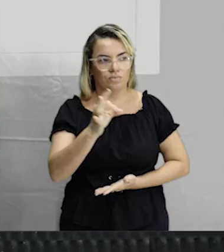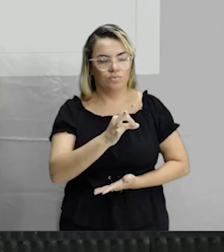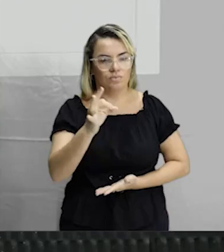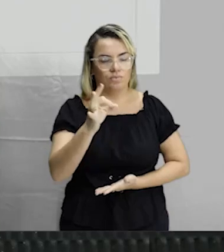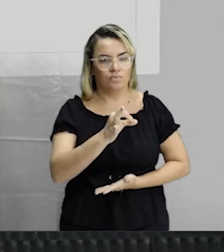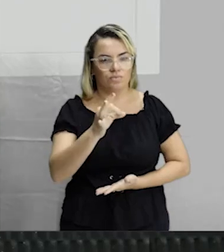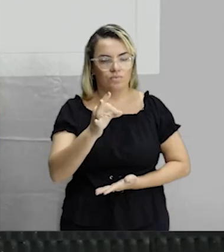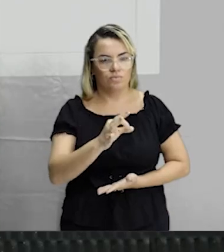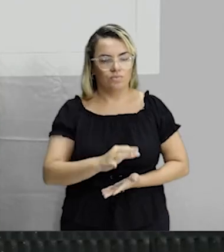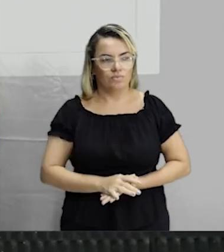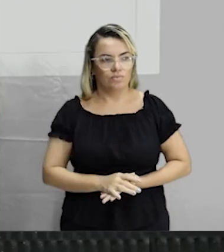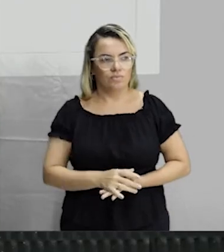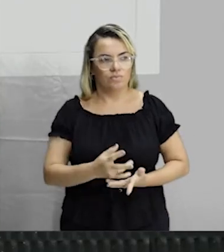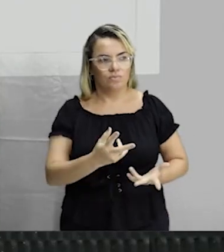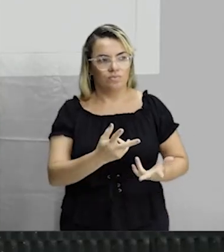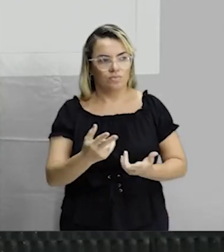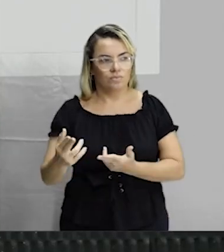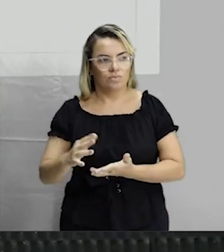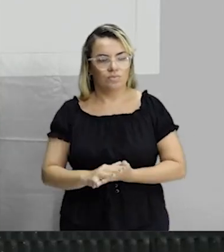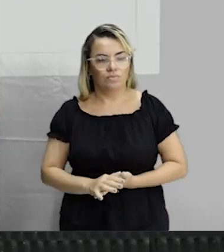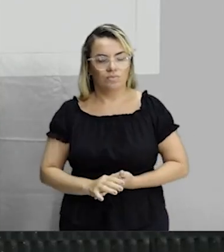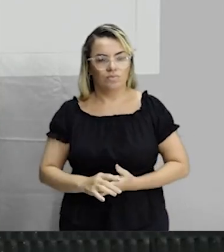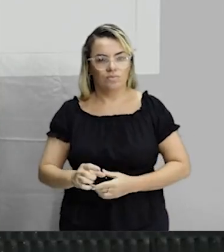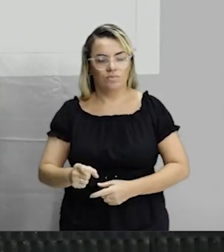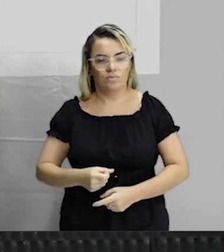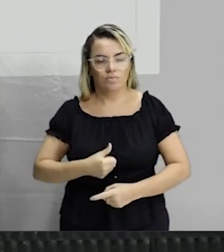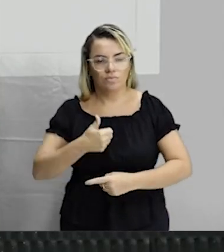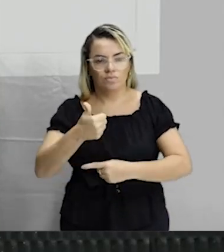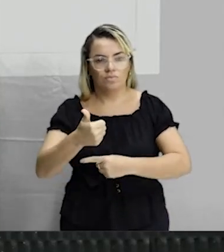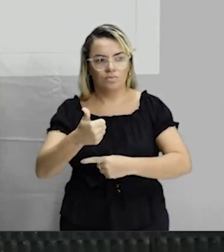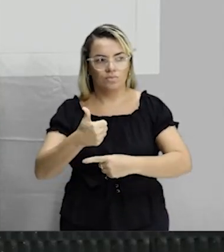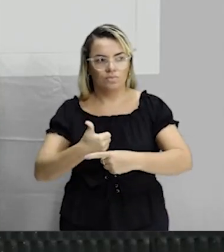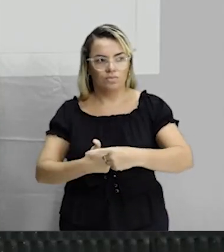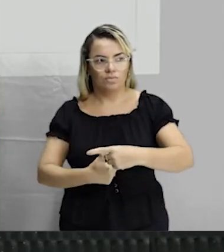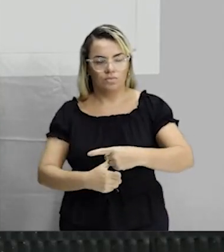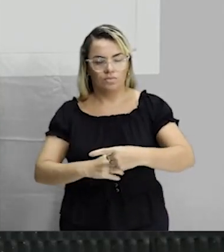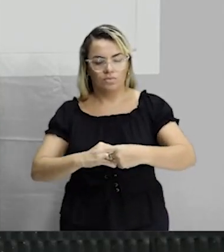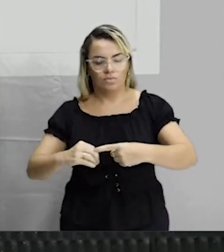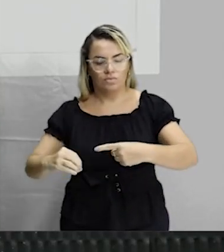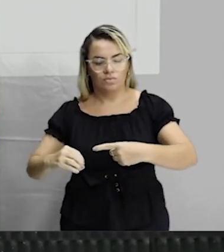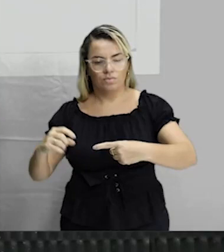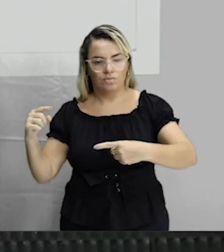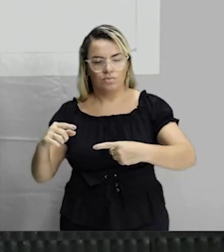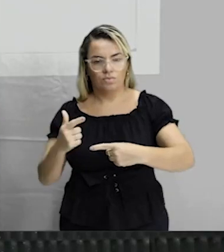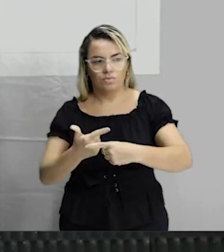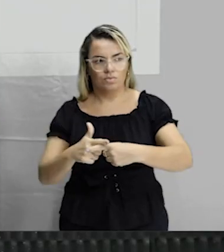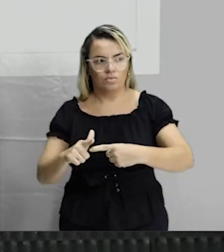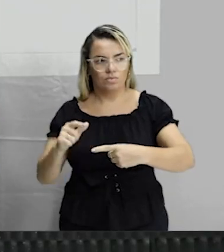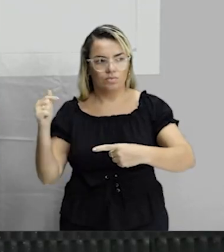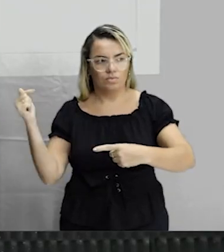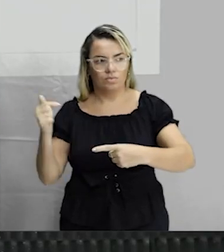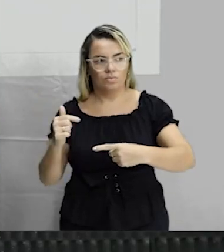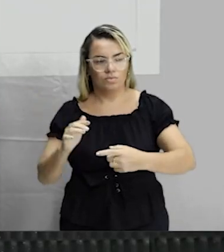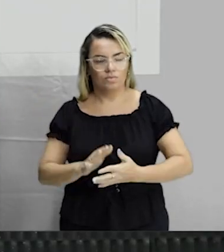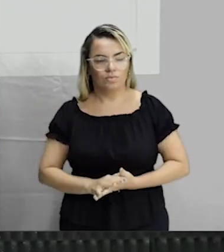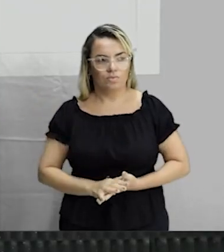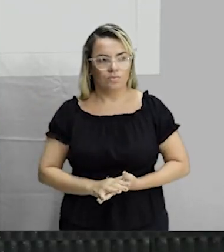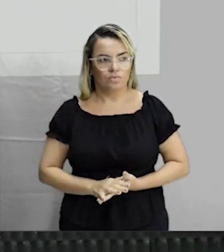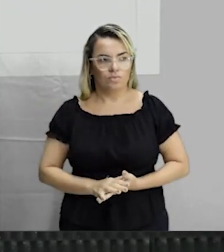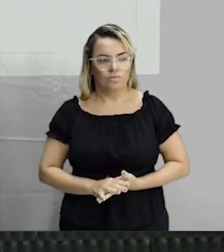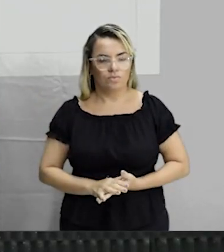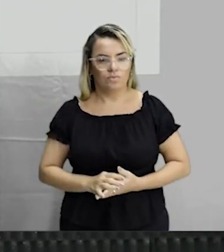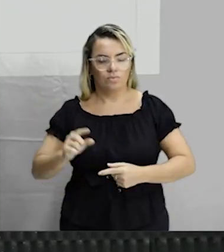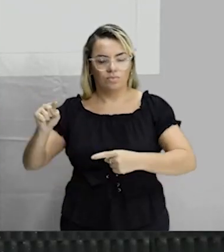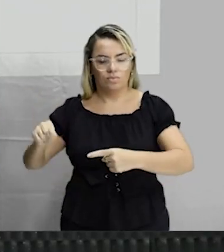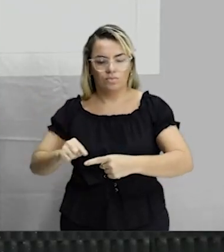é a mesma coisa que 1 sobre 100. E se você dividir 1 por 100, você corre duas